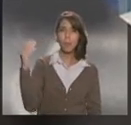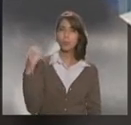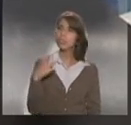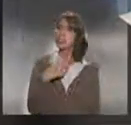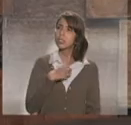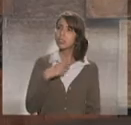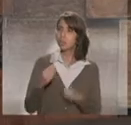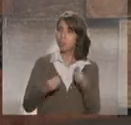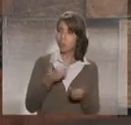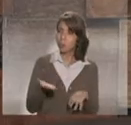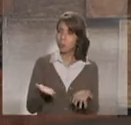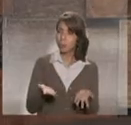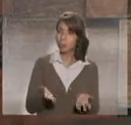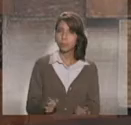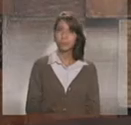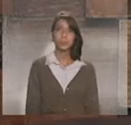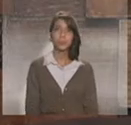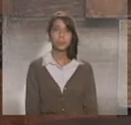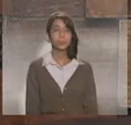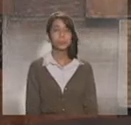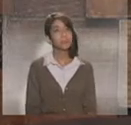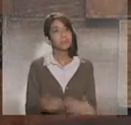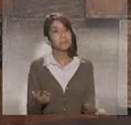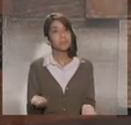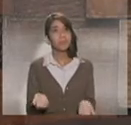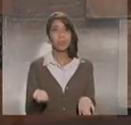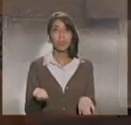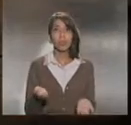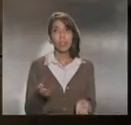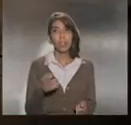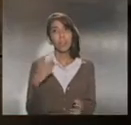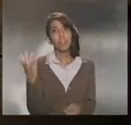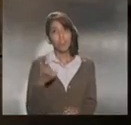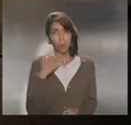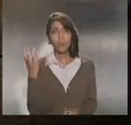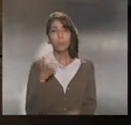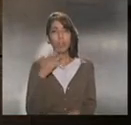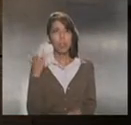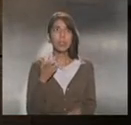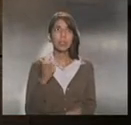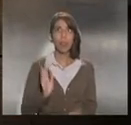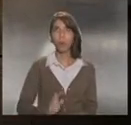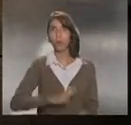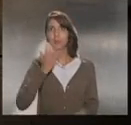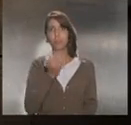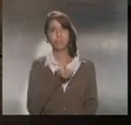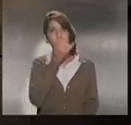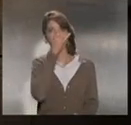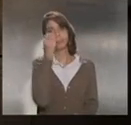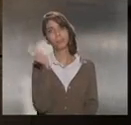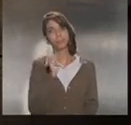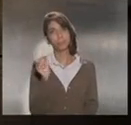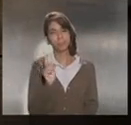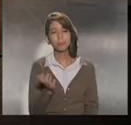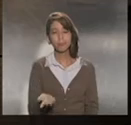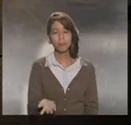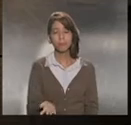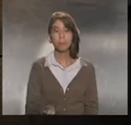a mãe olha deve ter influenciado de alguma maneira nem nunca nada é por acaso para as crianças né